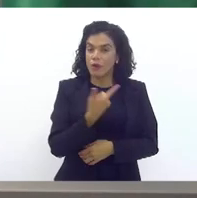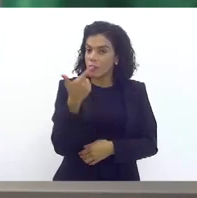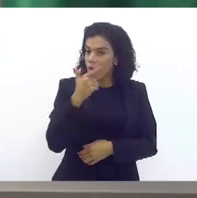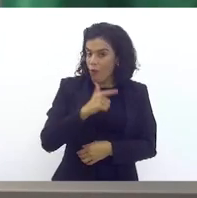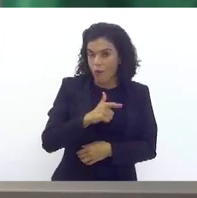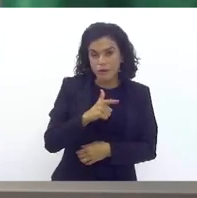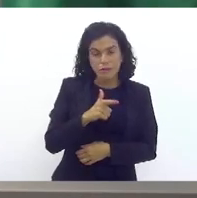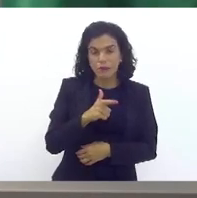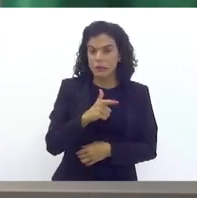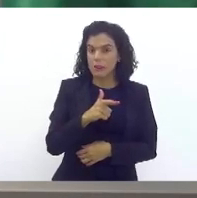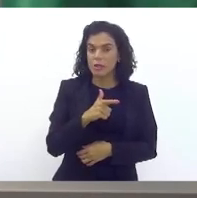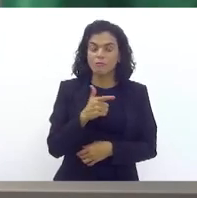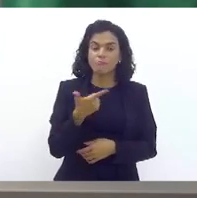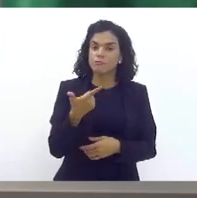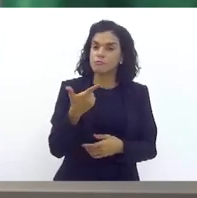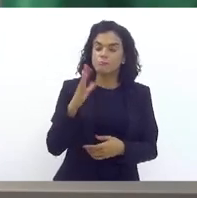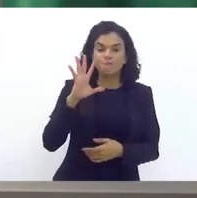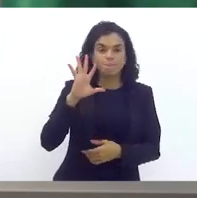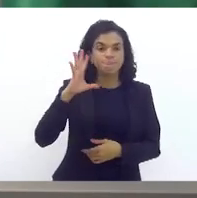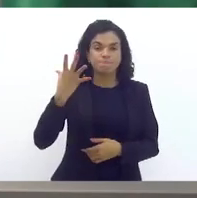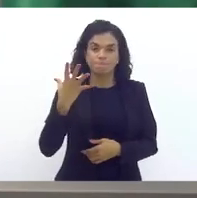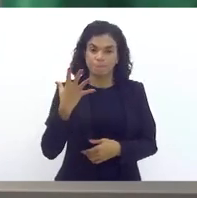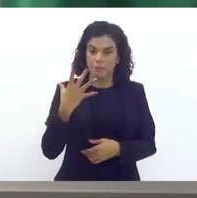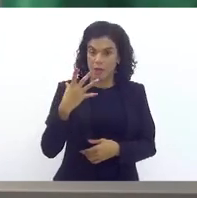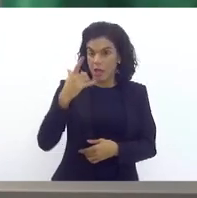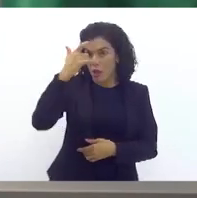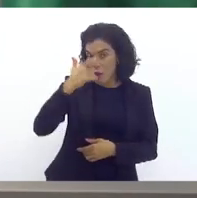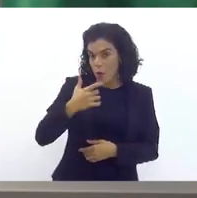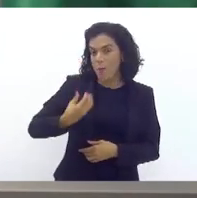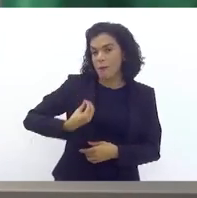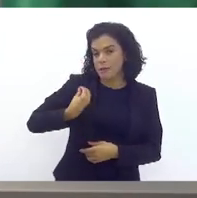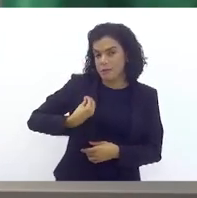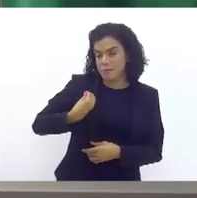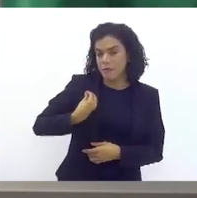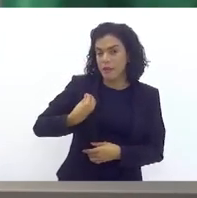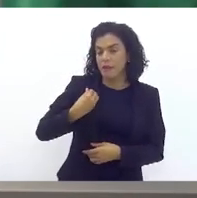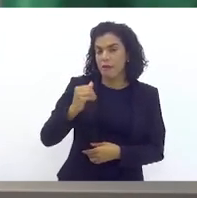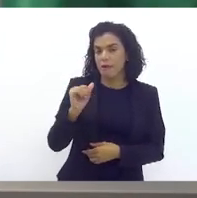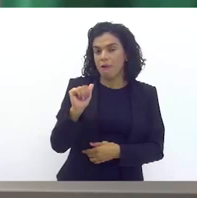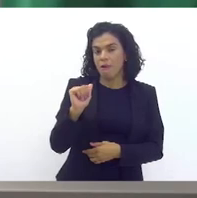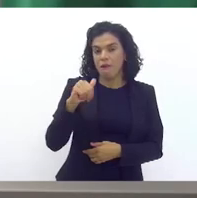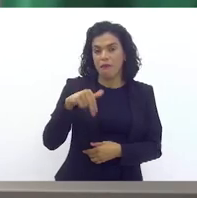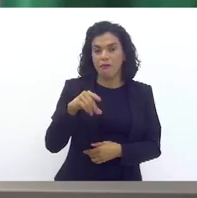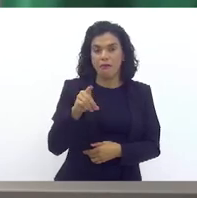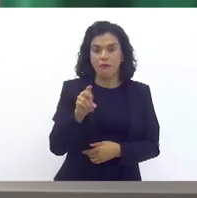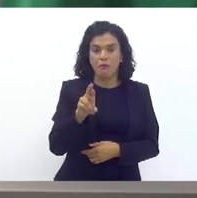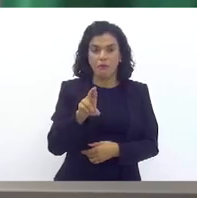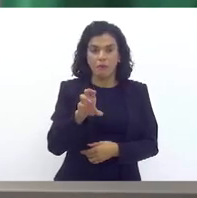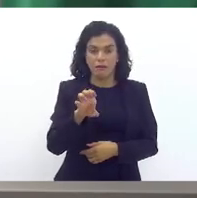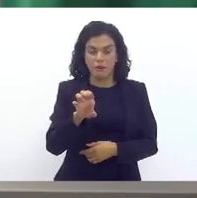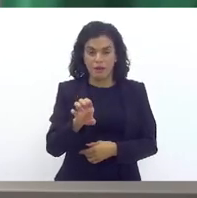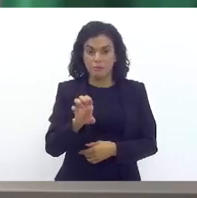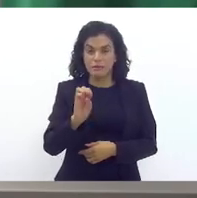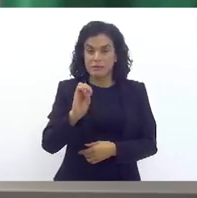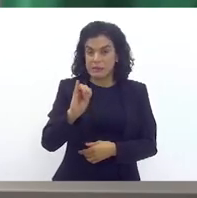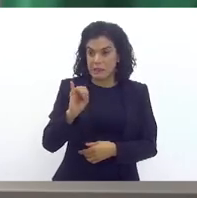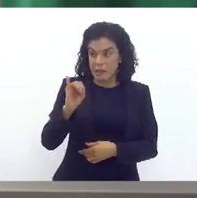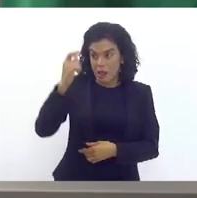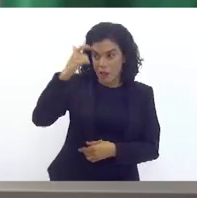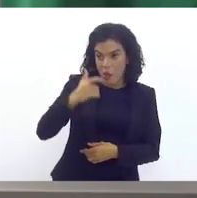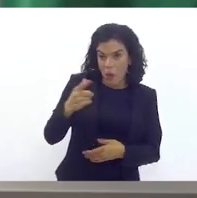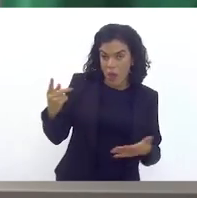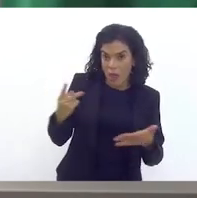sair disso. Né? Até onde eu participei, André, e por favor, me corrija se eu cometer aqui alguma